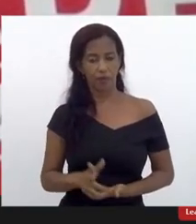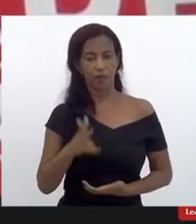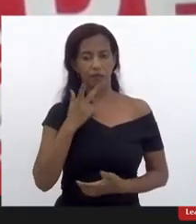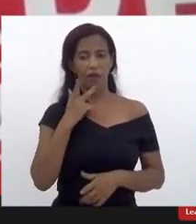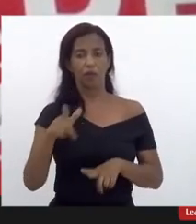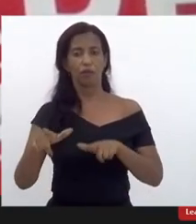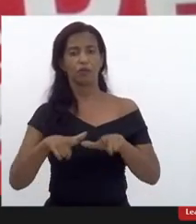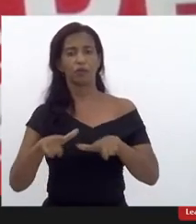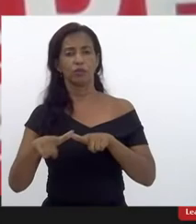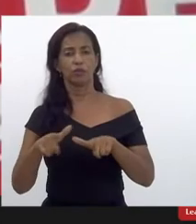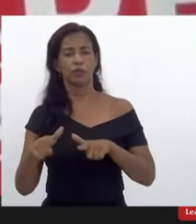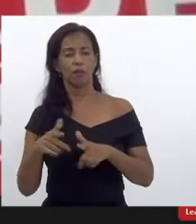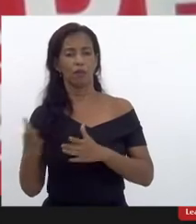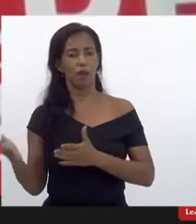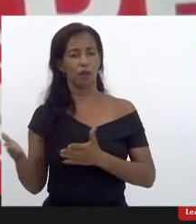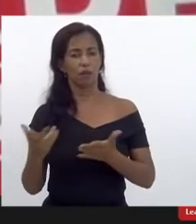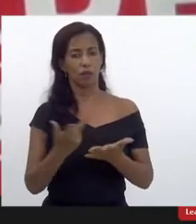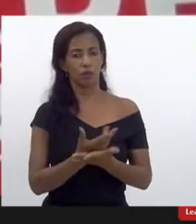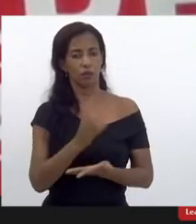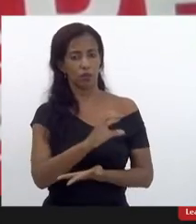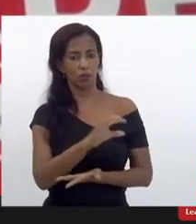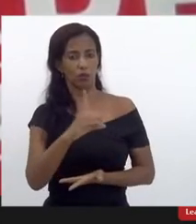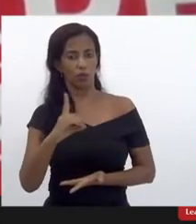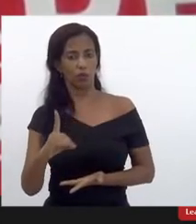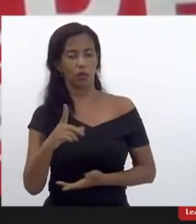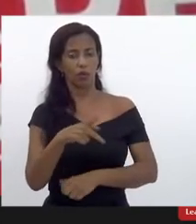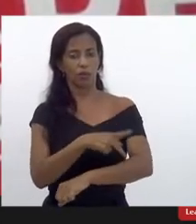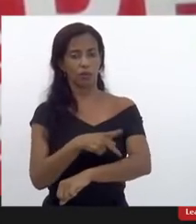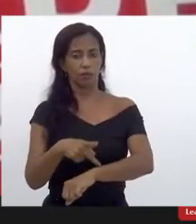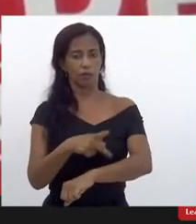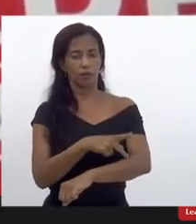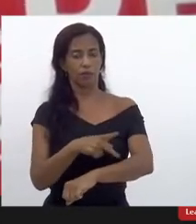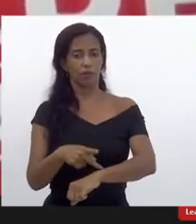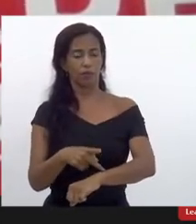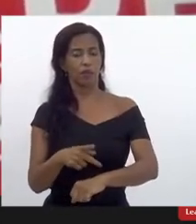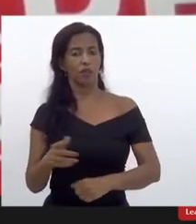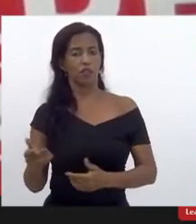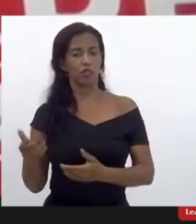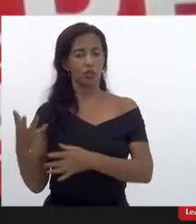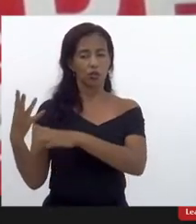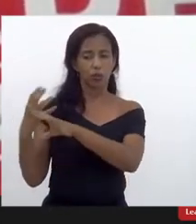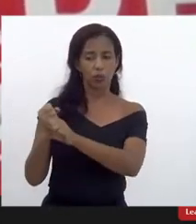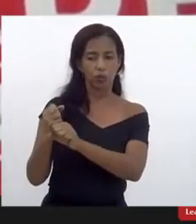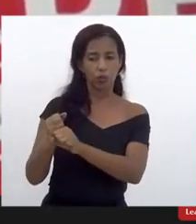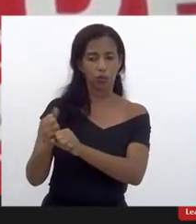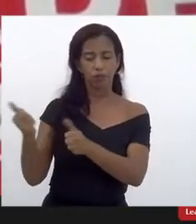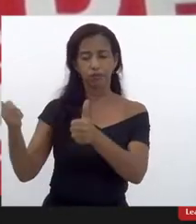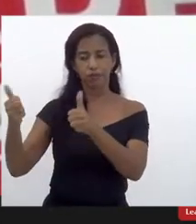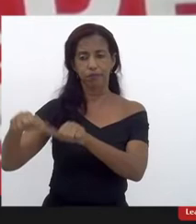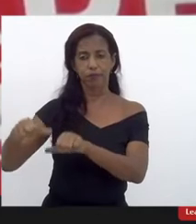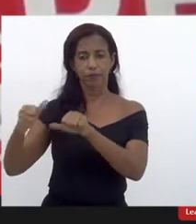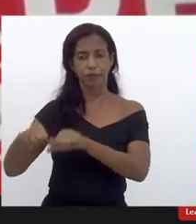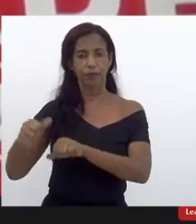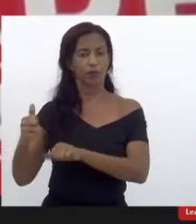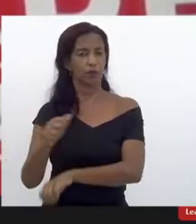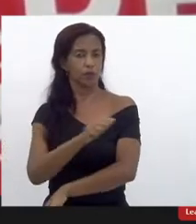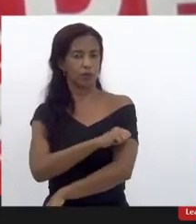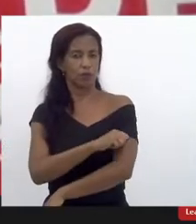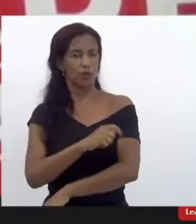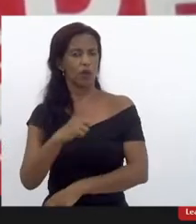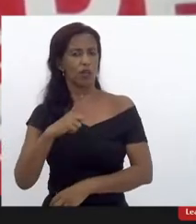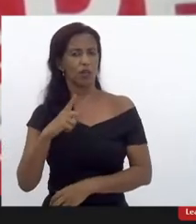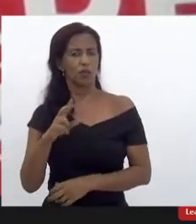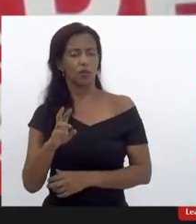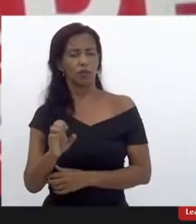trabalho que nós fizemos no ISERJ, né, com a coordenação de pedagogia fez no ISERJ, de levantamento da situação dos seus estudantes. A gente tem no